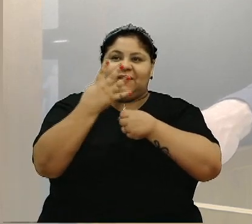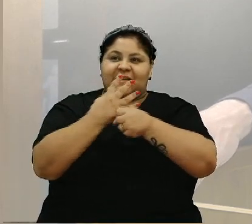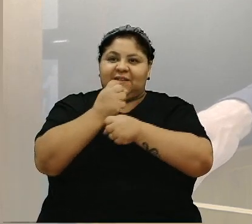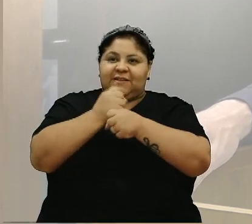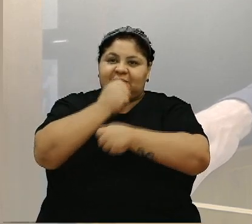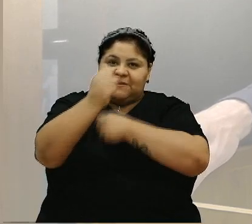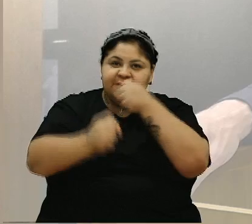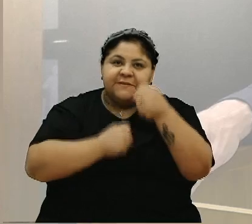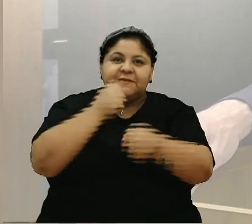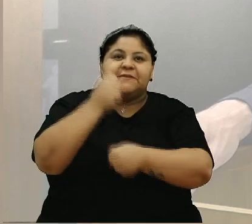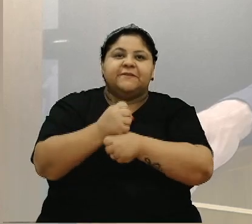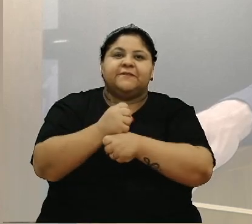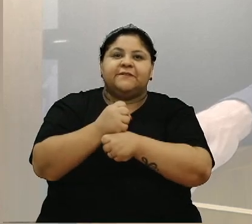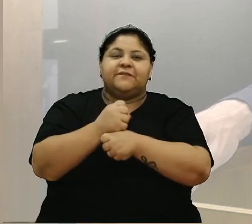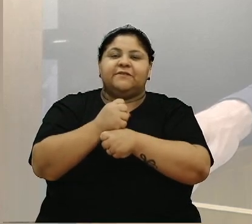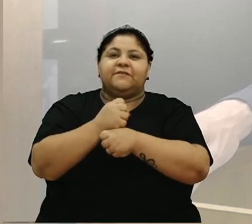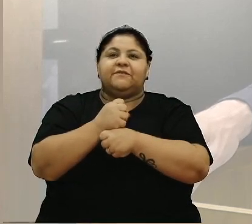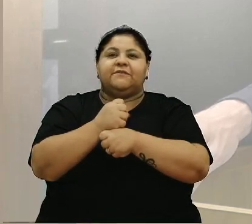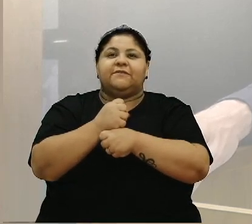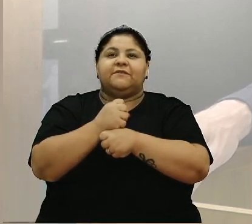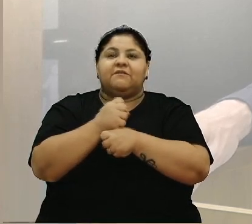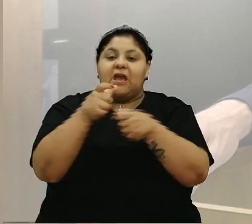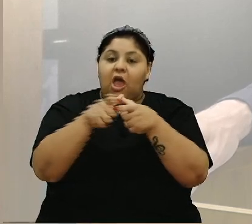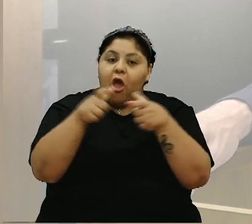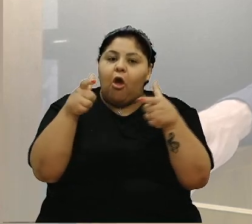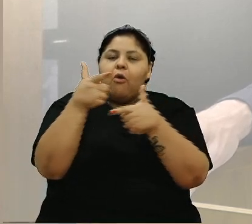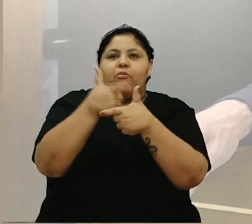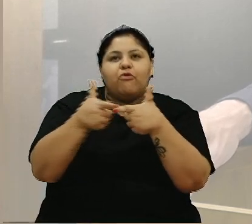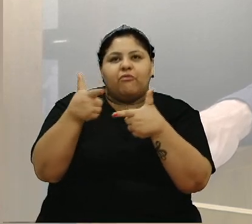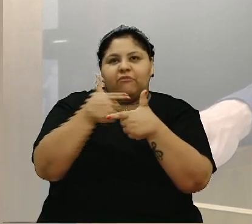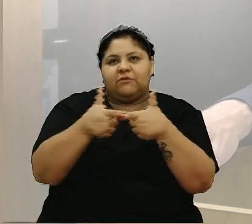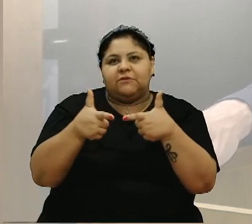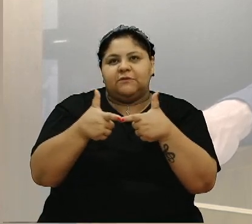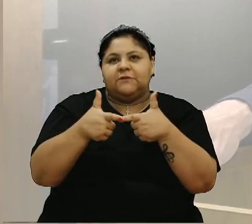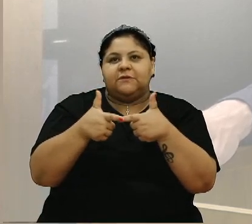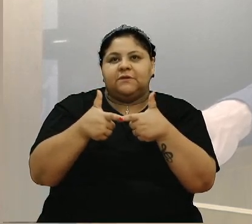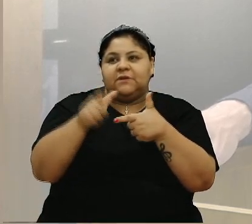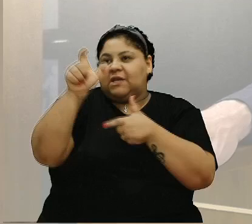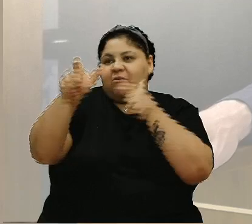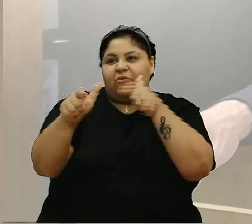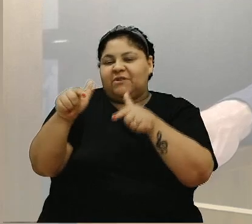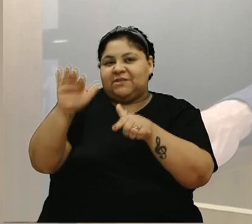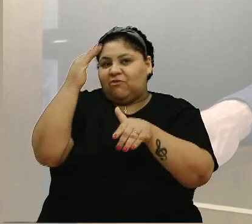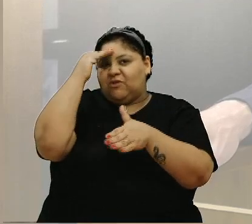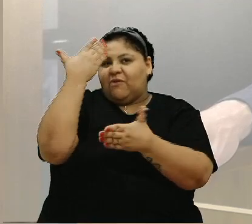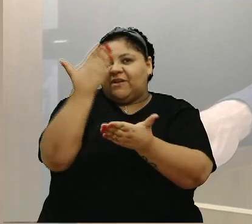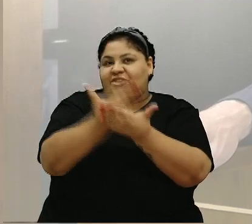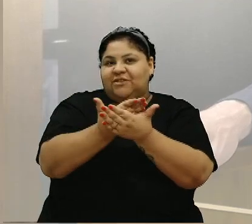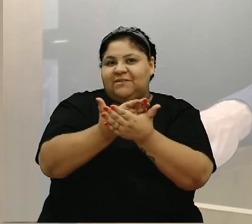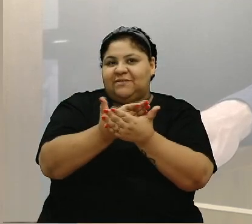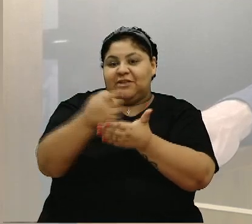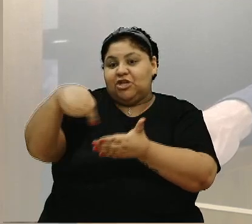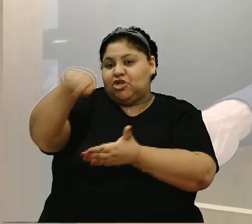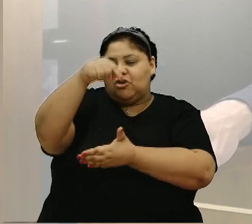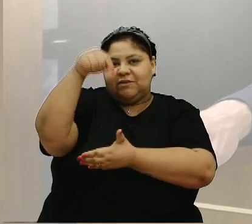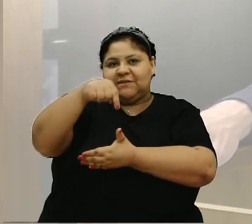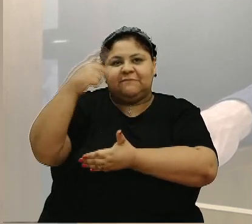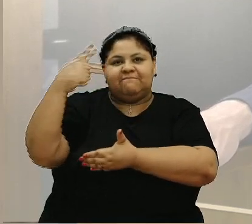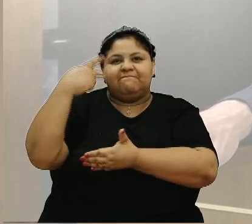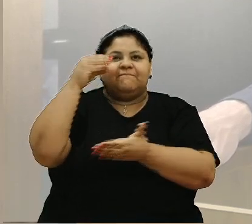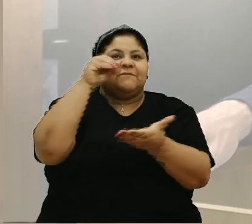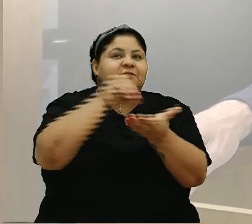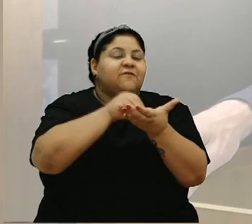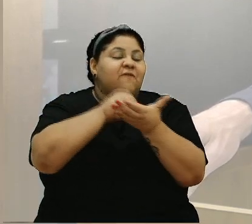renovar essa promessa, é o grande problema que desacredita a todos nós que estamos aqui. Falta